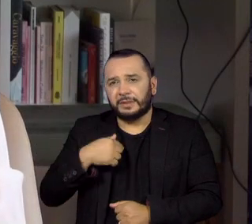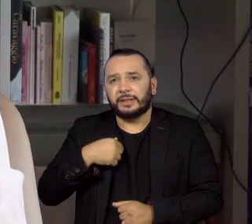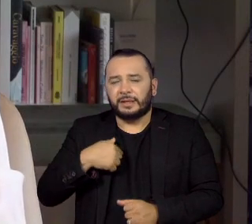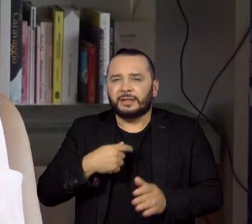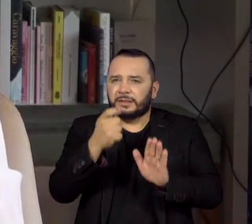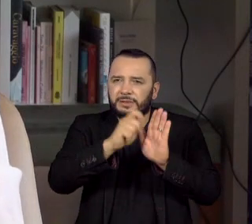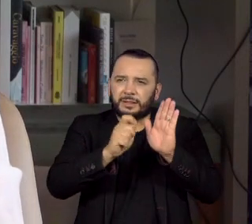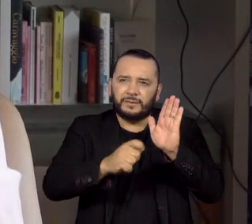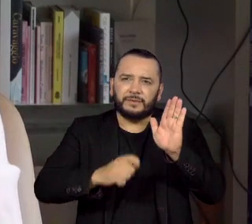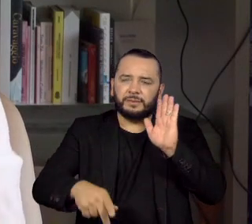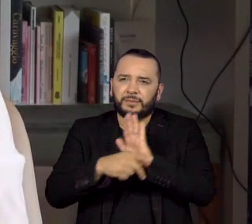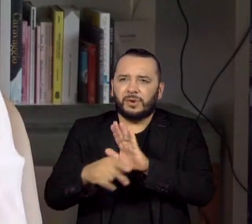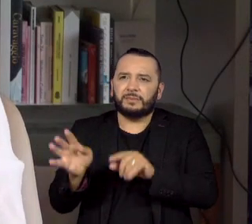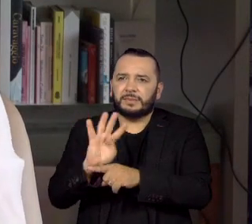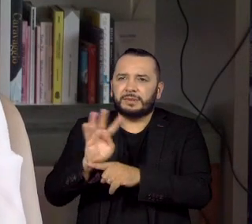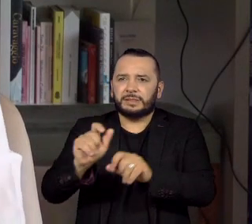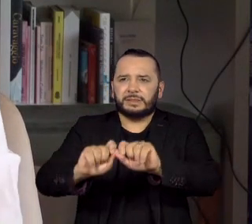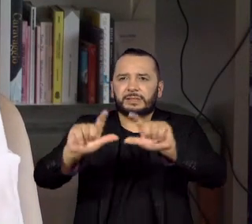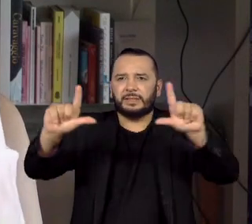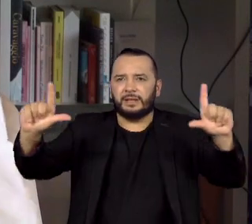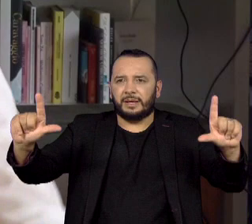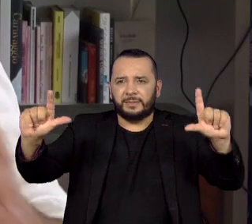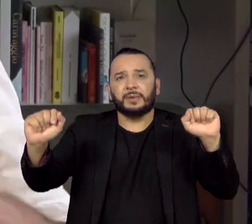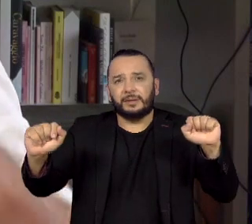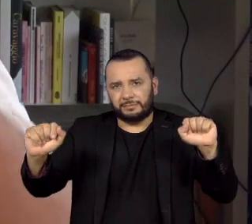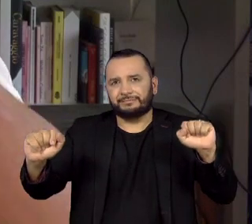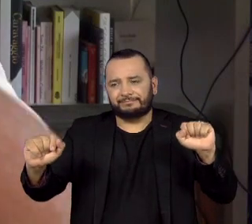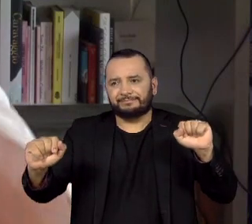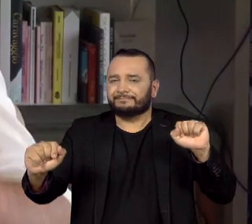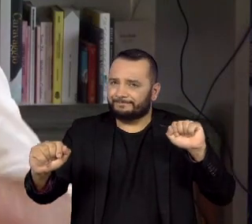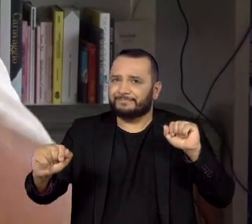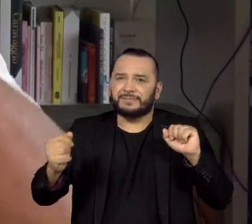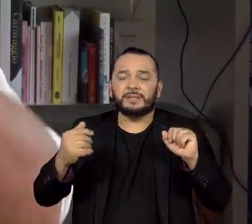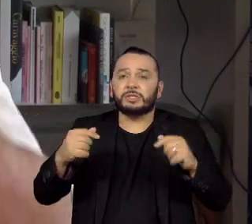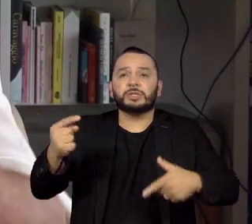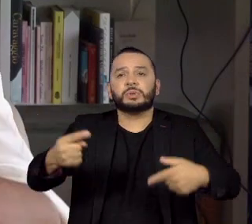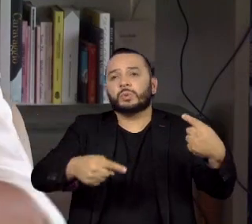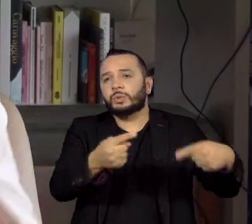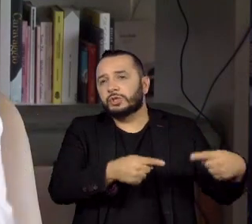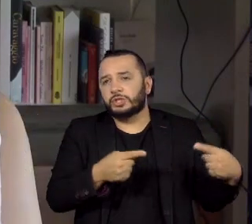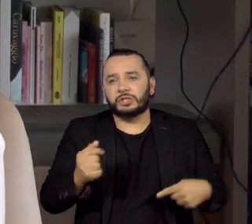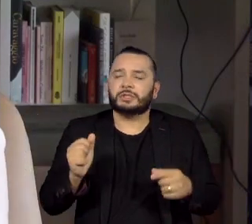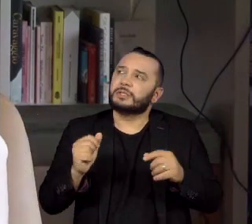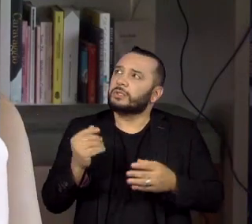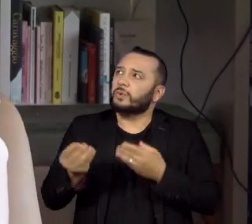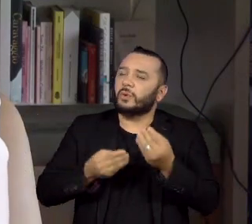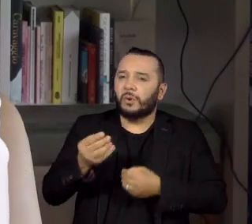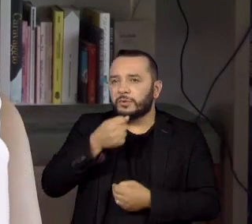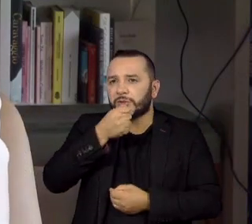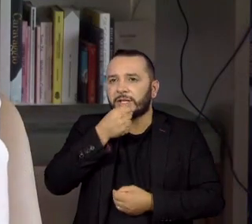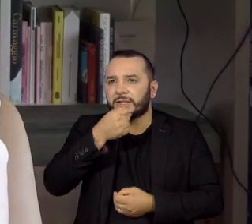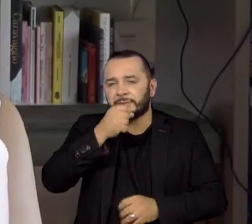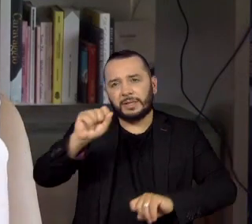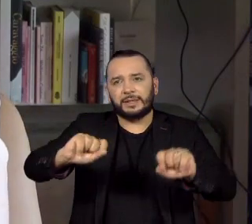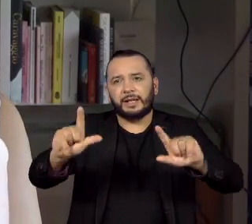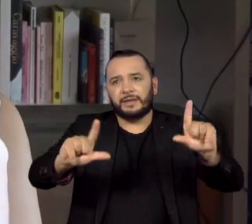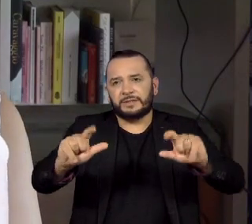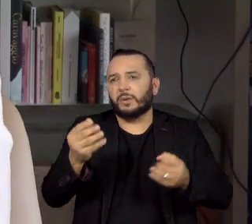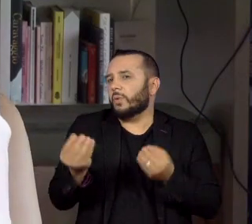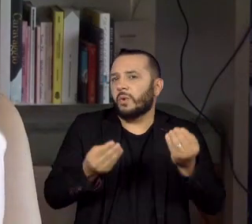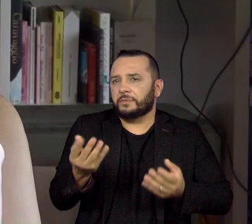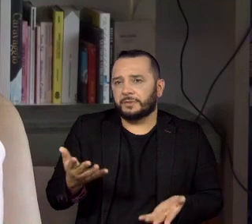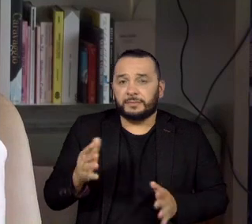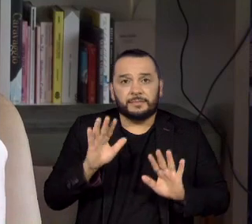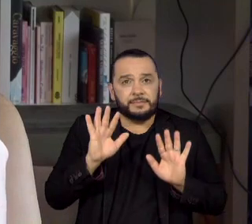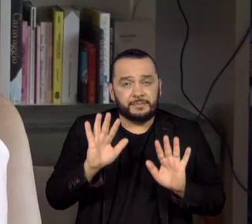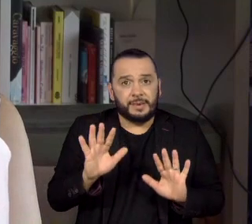cinema, né? Para um telefilme. A gente achava que era bom, discutia o jornalismo na televisão. Mas, assim, a gente tinha que